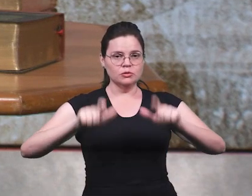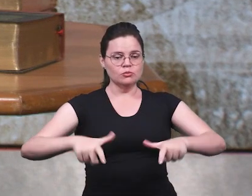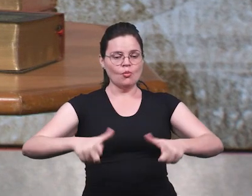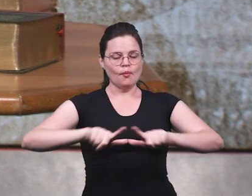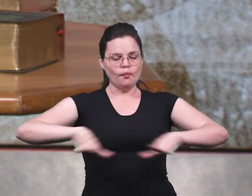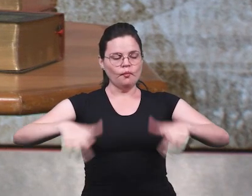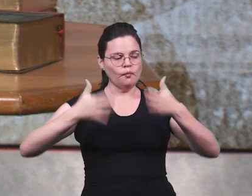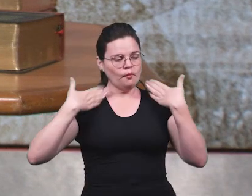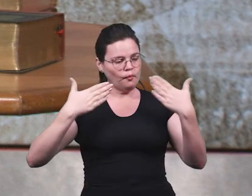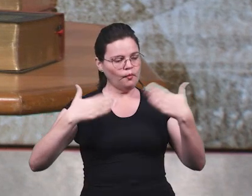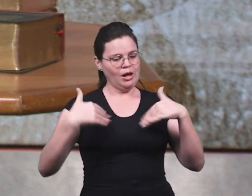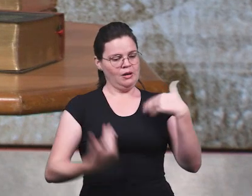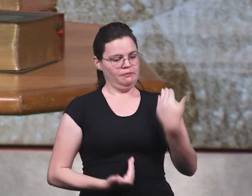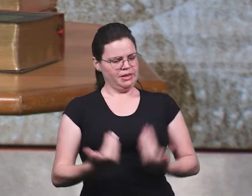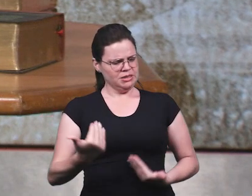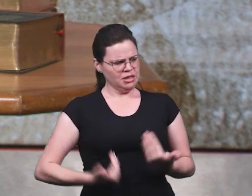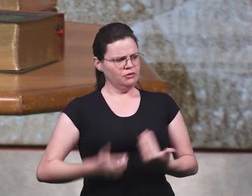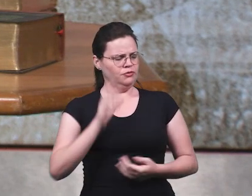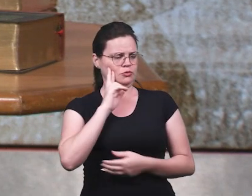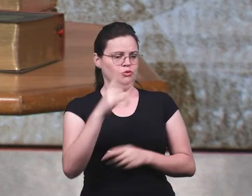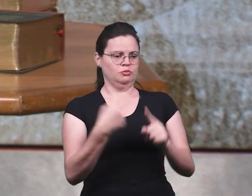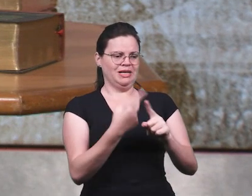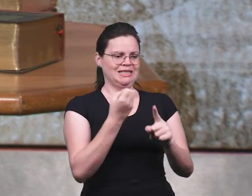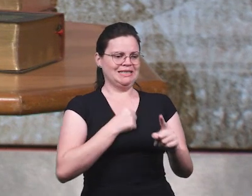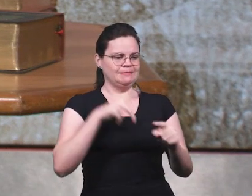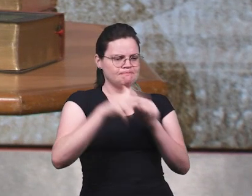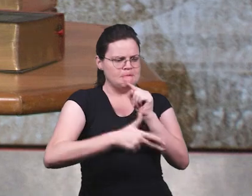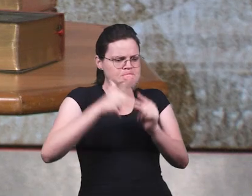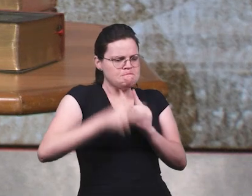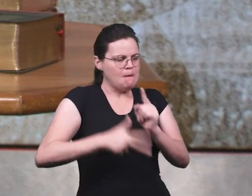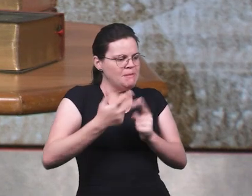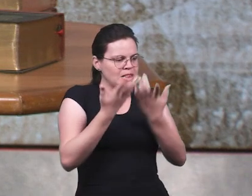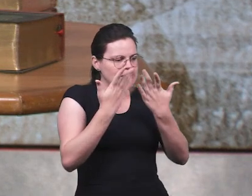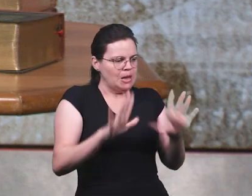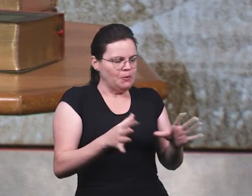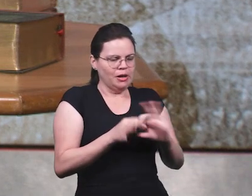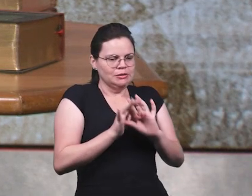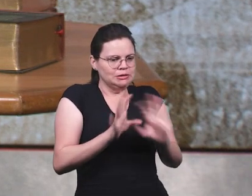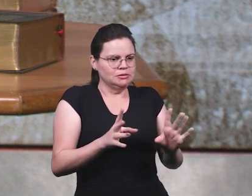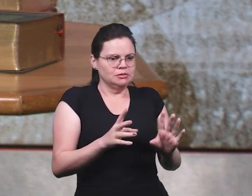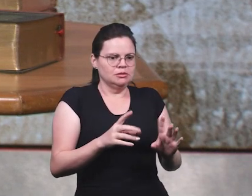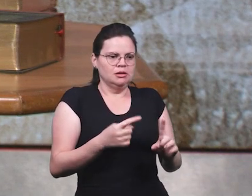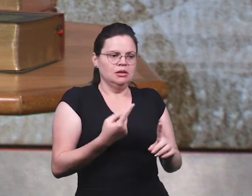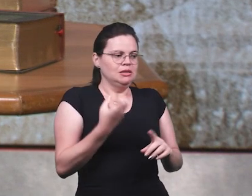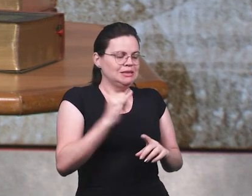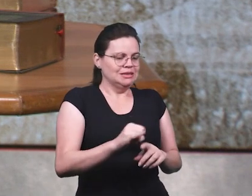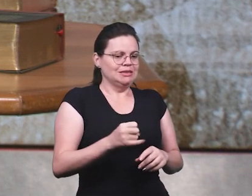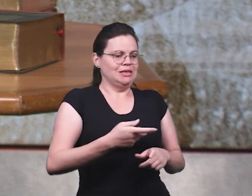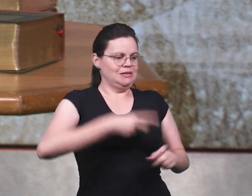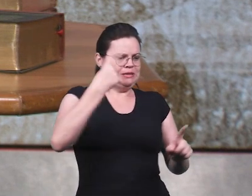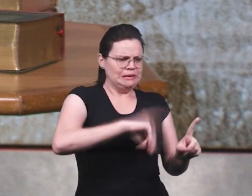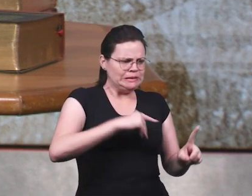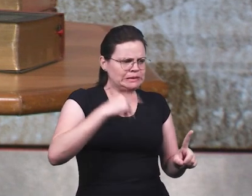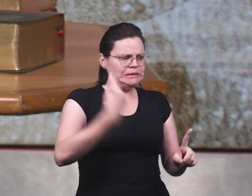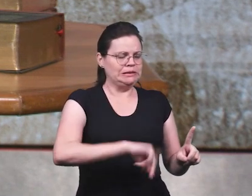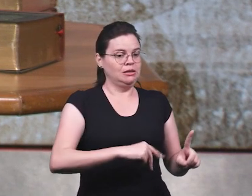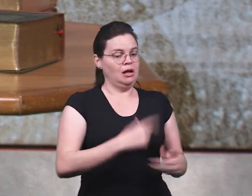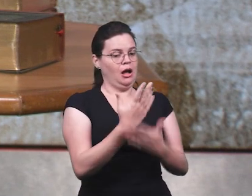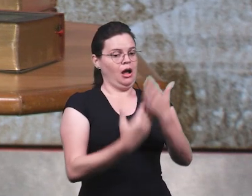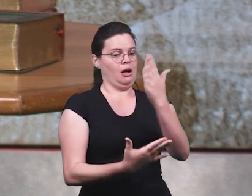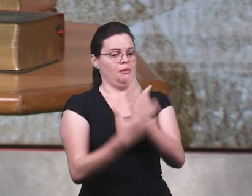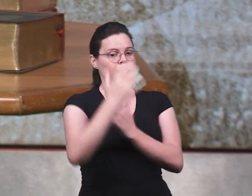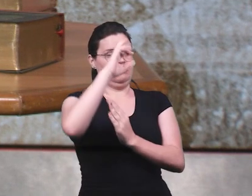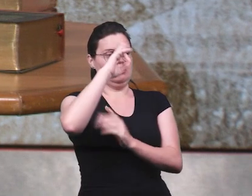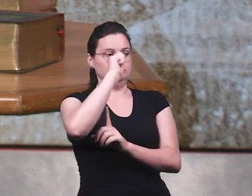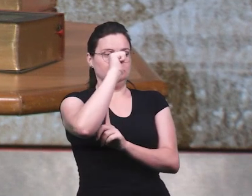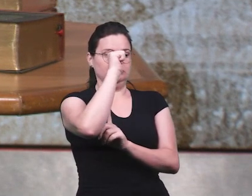se recusares deixá-los ir e ainda por força os detiveres, eis que a mão do